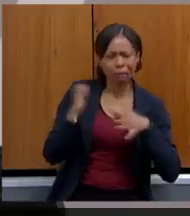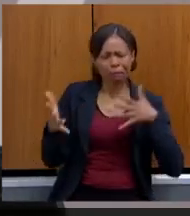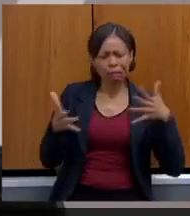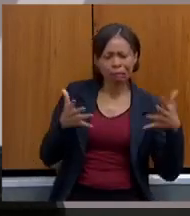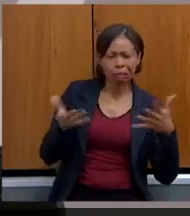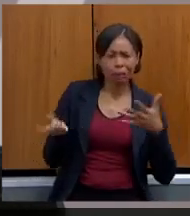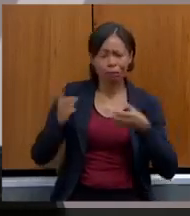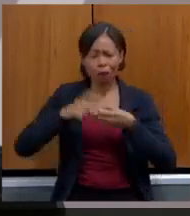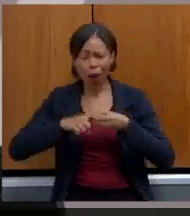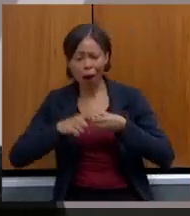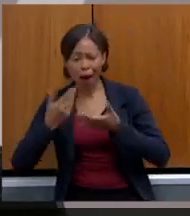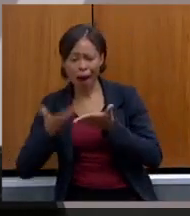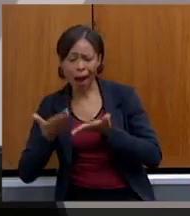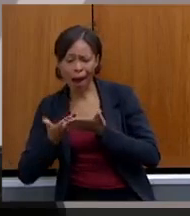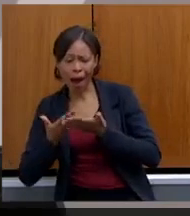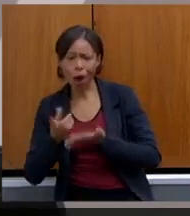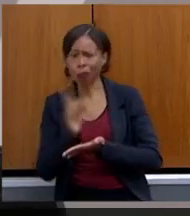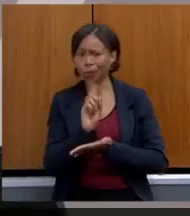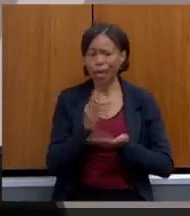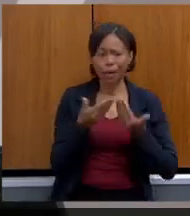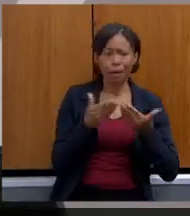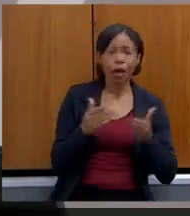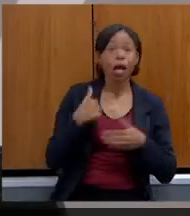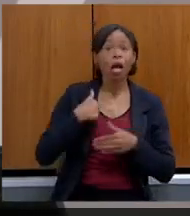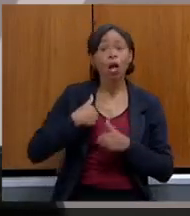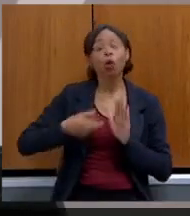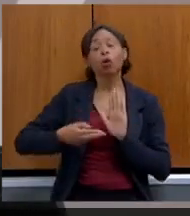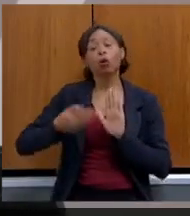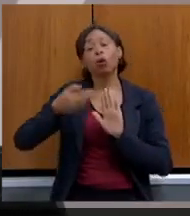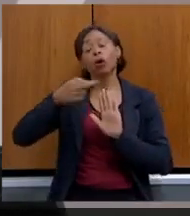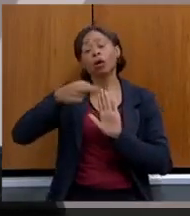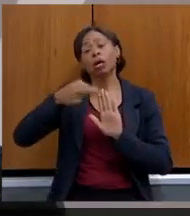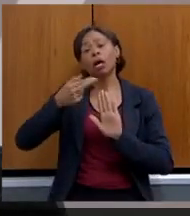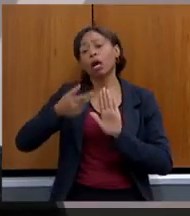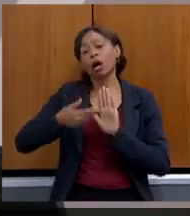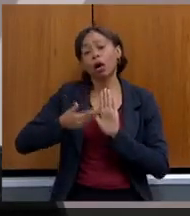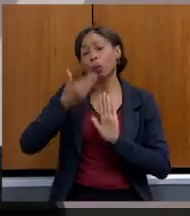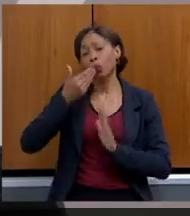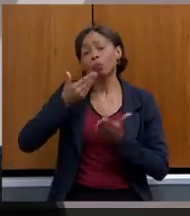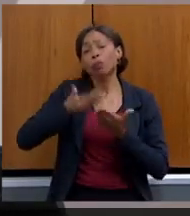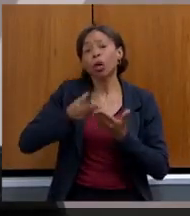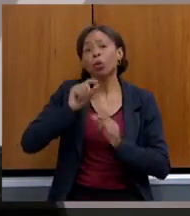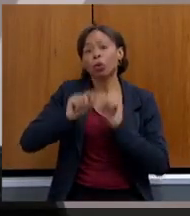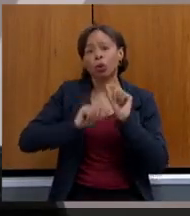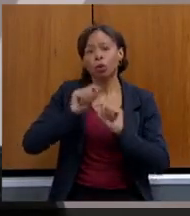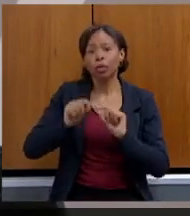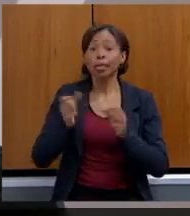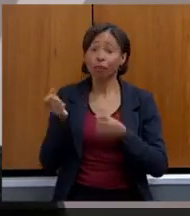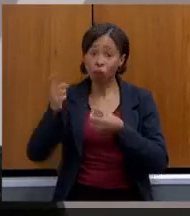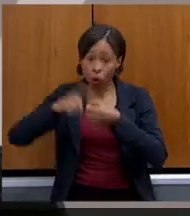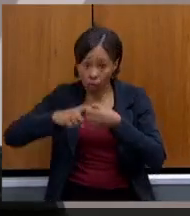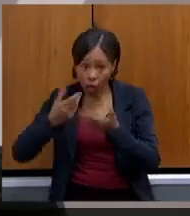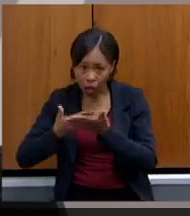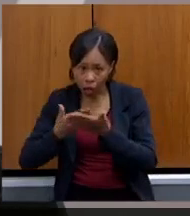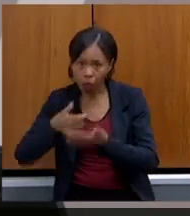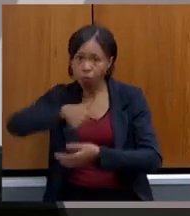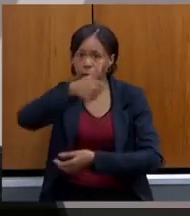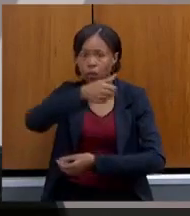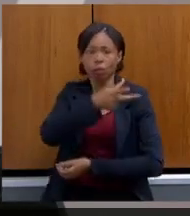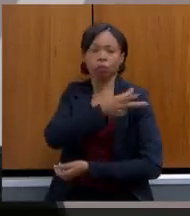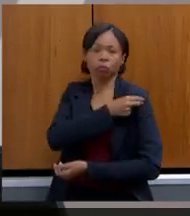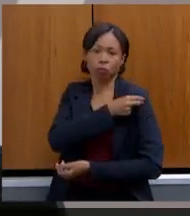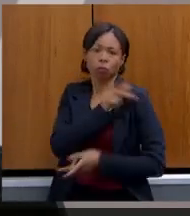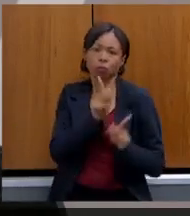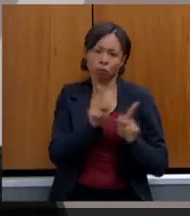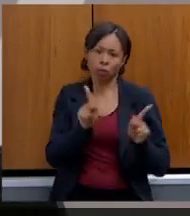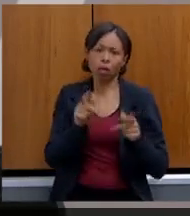você volta foi fiz um requerimento pedindo que se voltasse para voltar às aulas pudesse vacinar os professores então se eu fiz essa aqui elemento